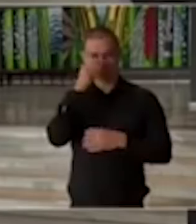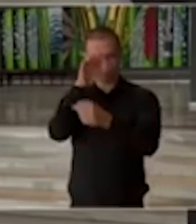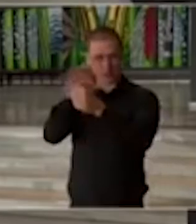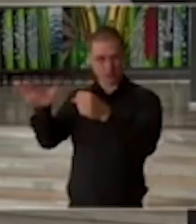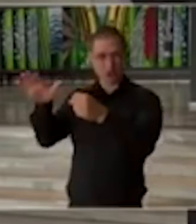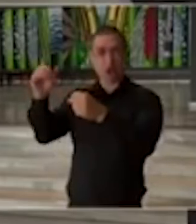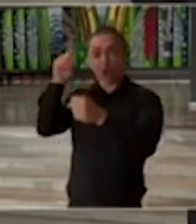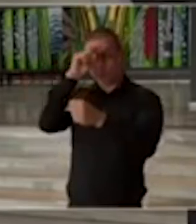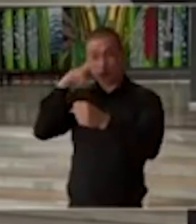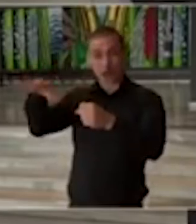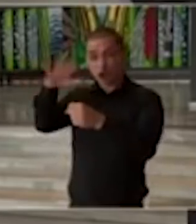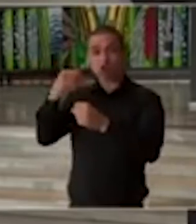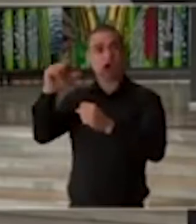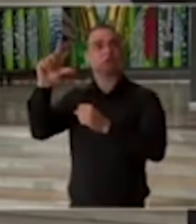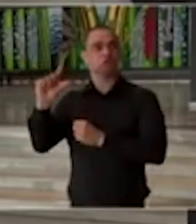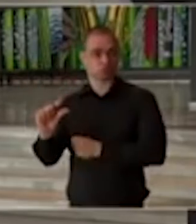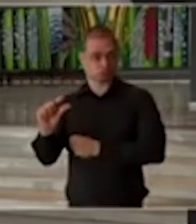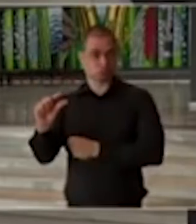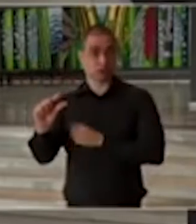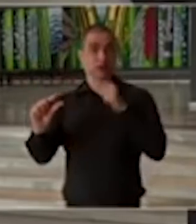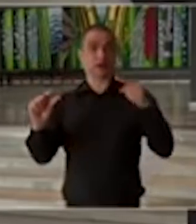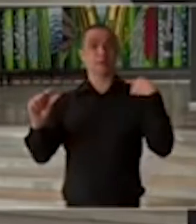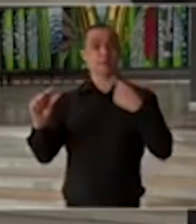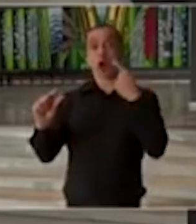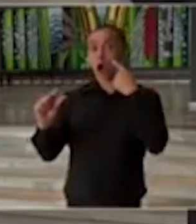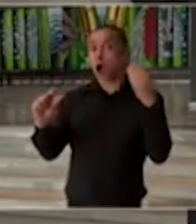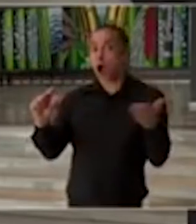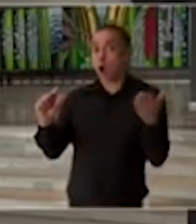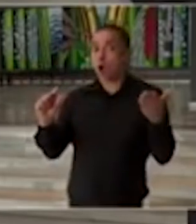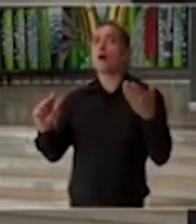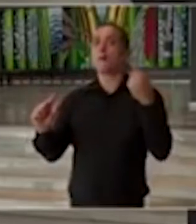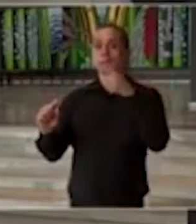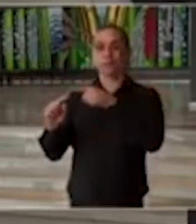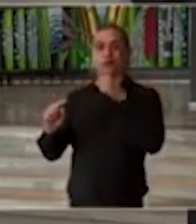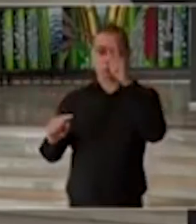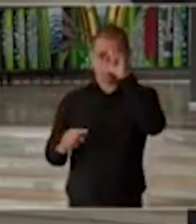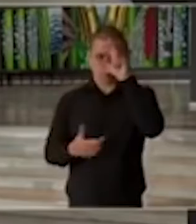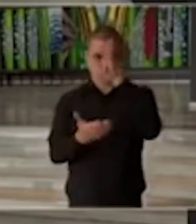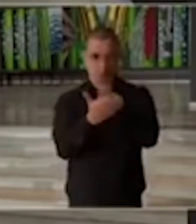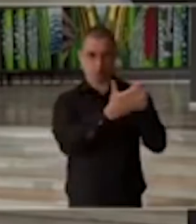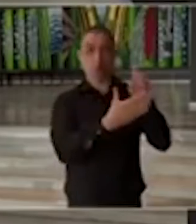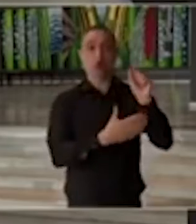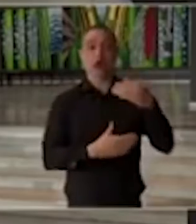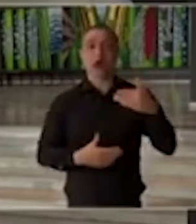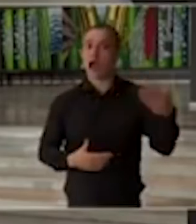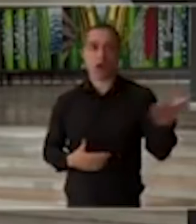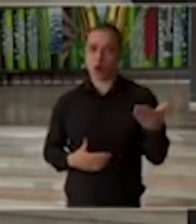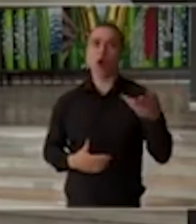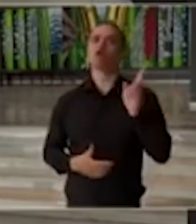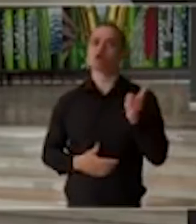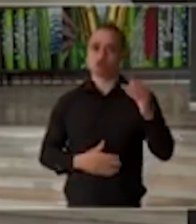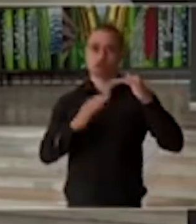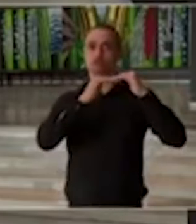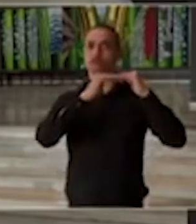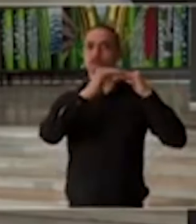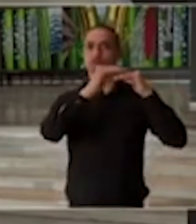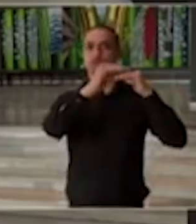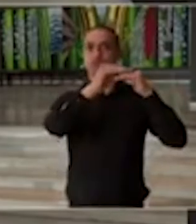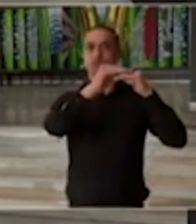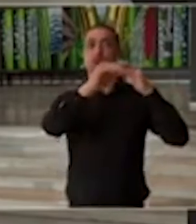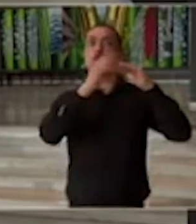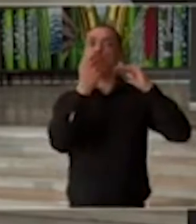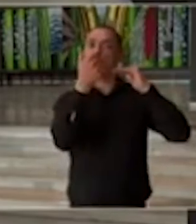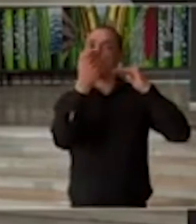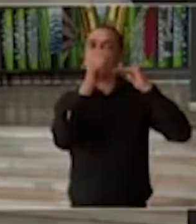Estado apresentou uma redução. A nossa tendência com relação a internações é que, por enquanto, ela está estabilizada até